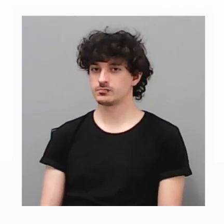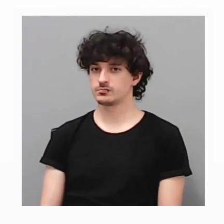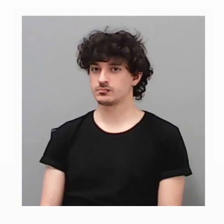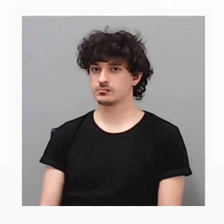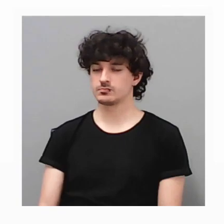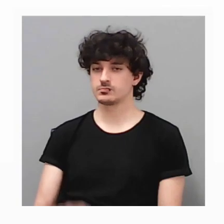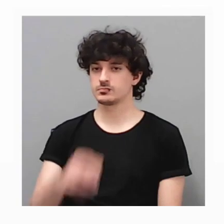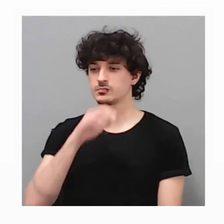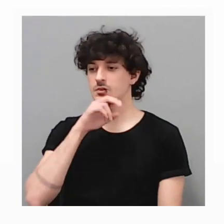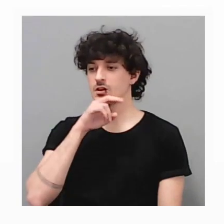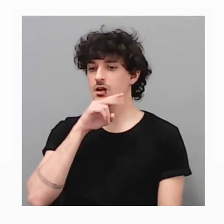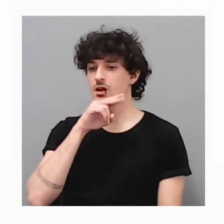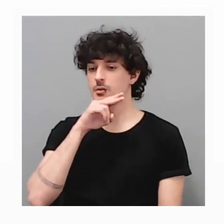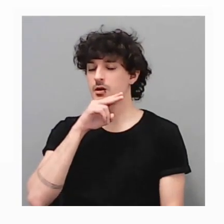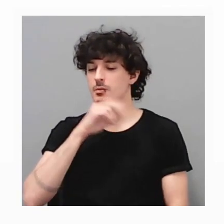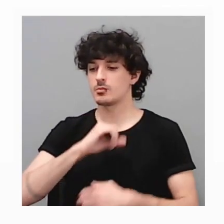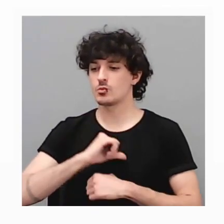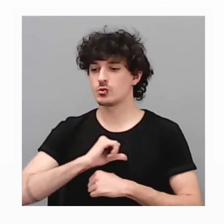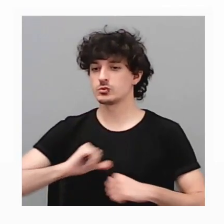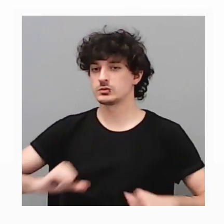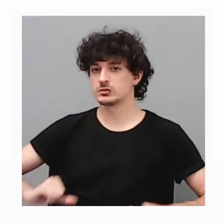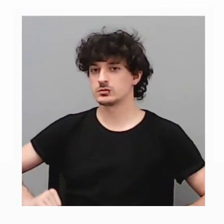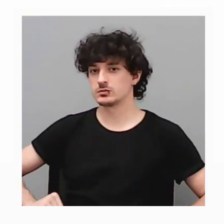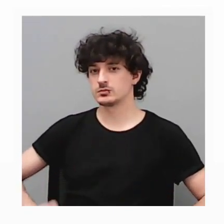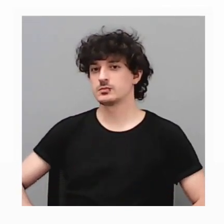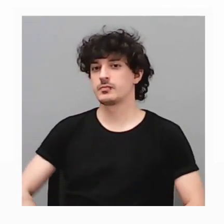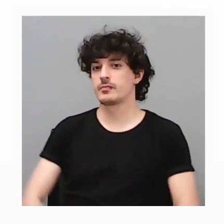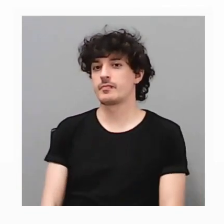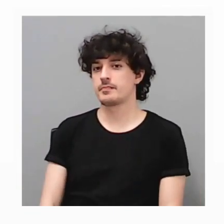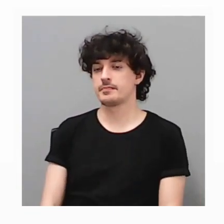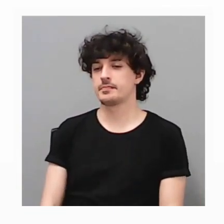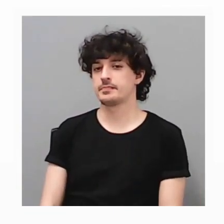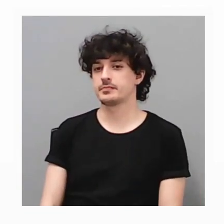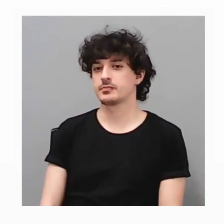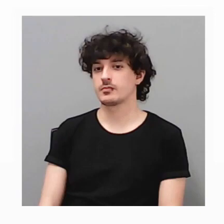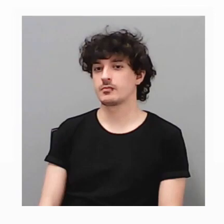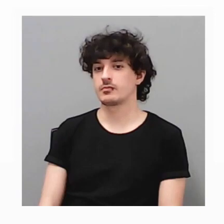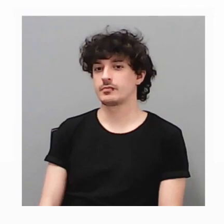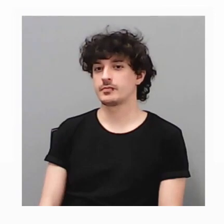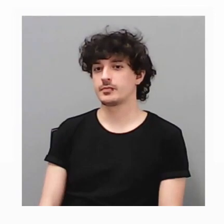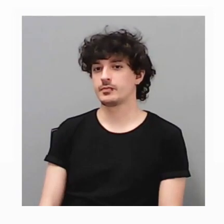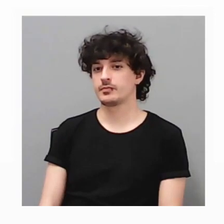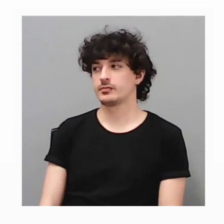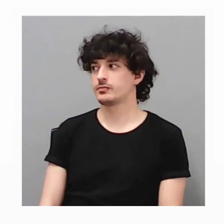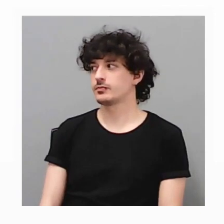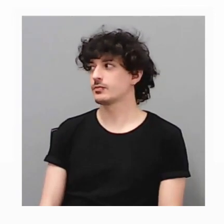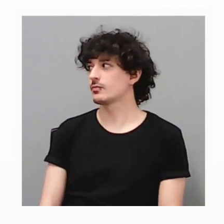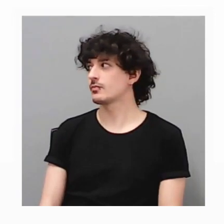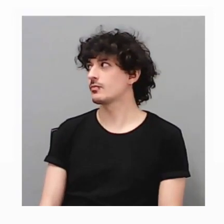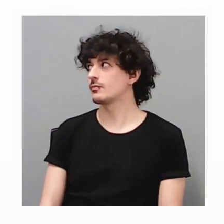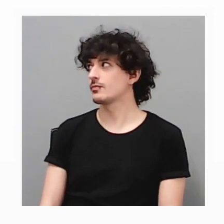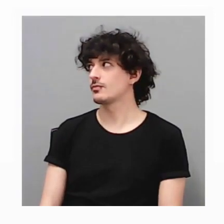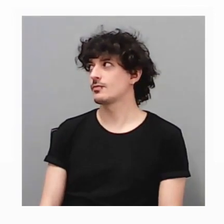as decisões em conjunto, quer no que diz respeito ao tipo de iniciativas que nós tentamos promover, quer no que diz respeito aos programas que